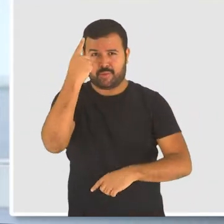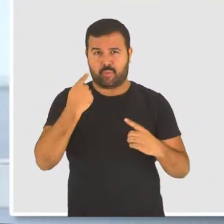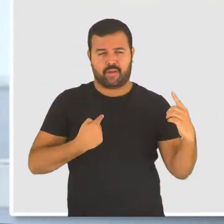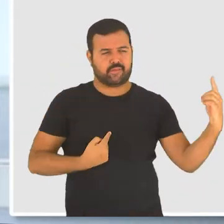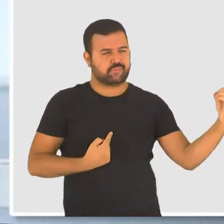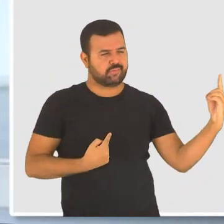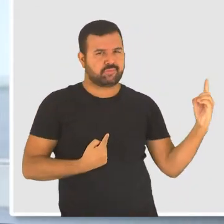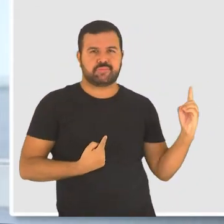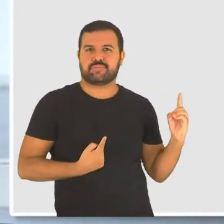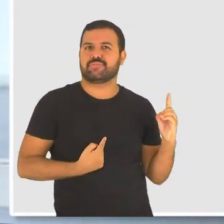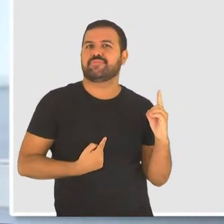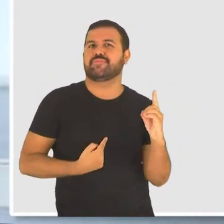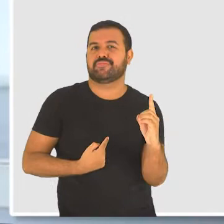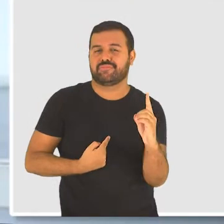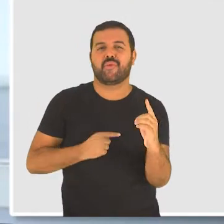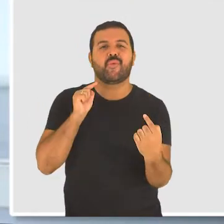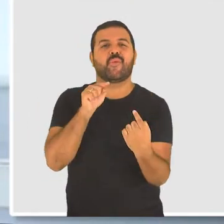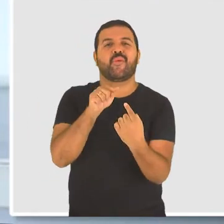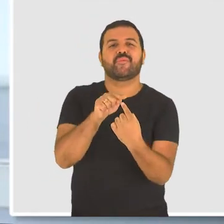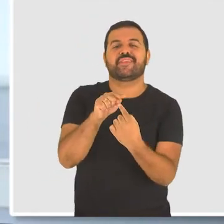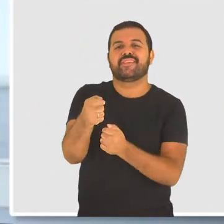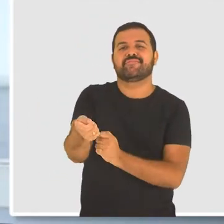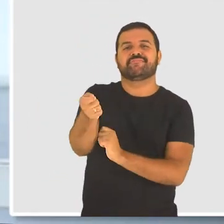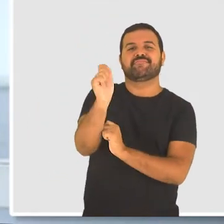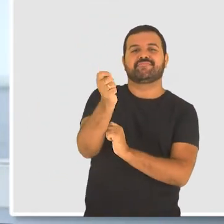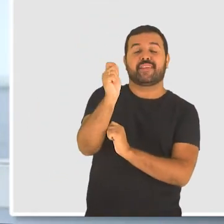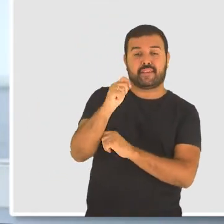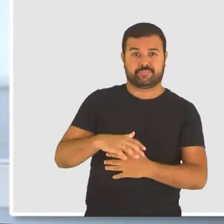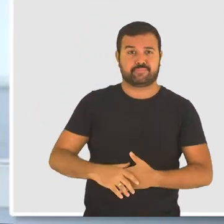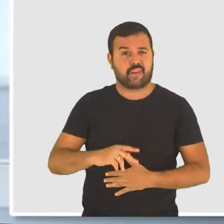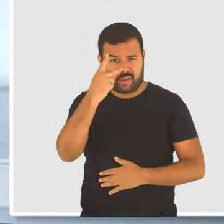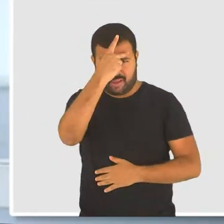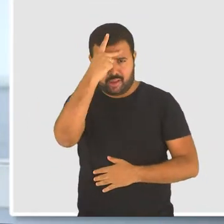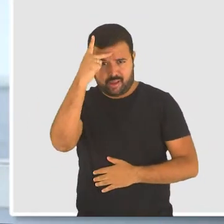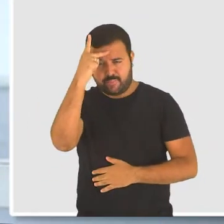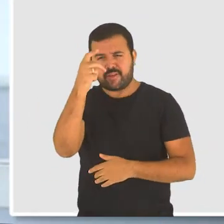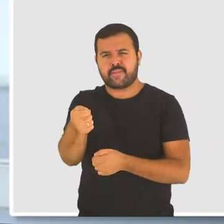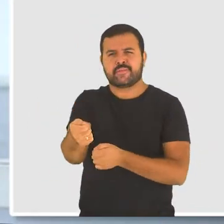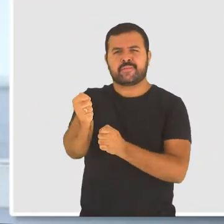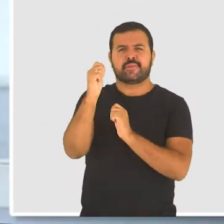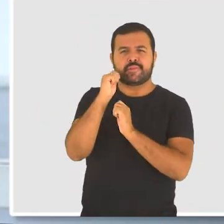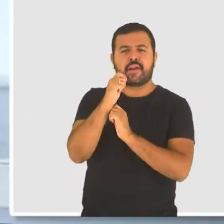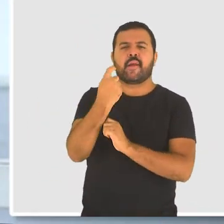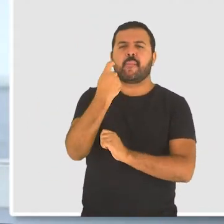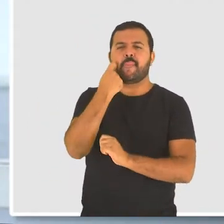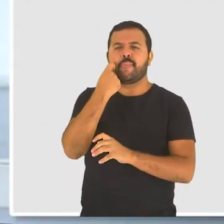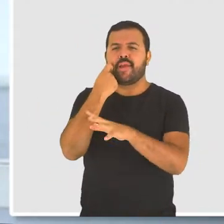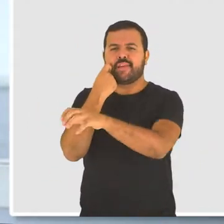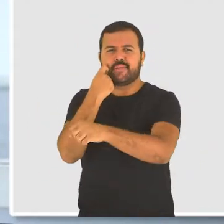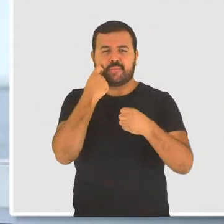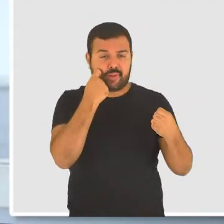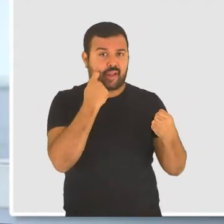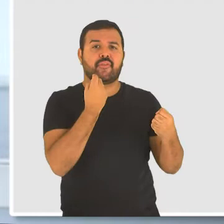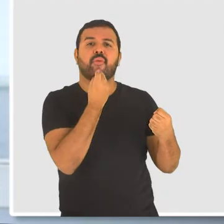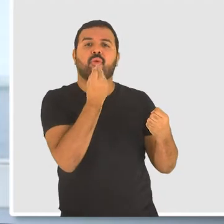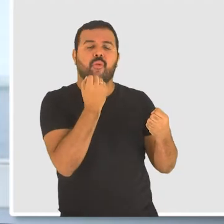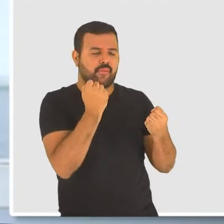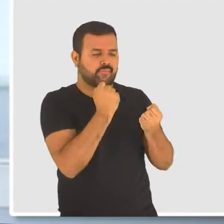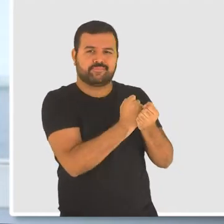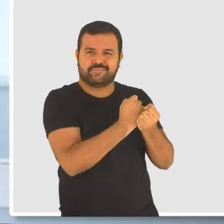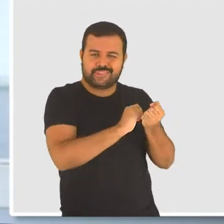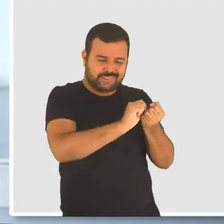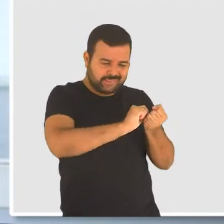40 peixes de um lago e os marcava, devolvia esses peixes ao lago. No